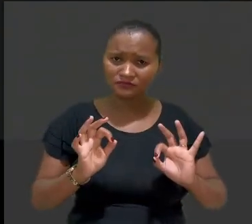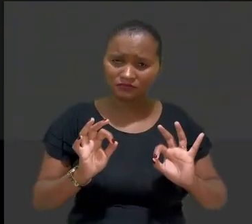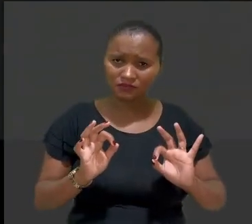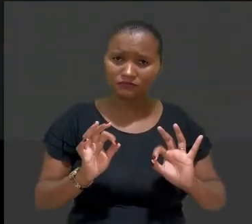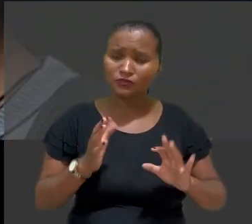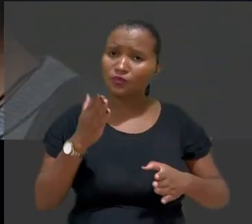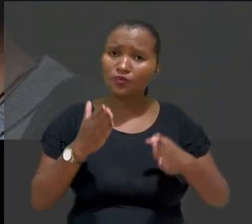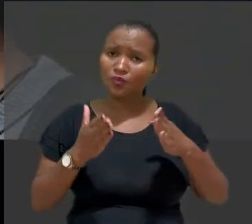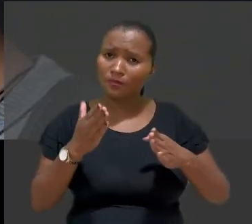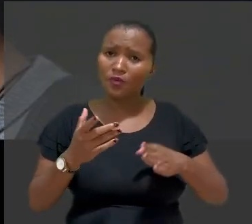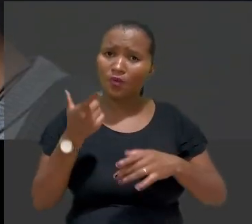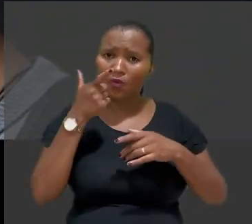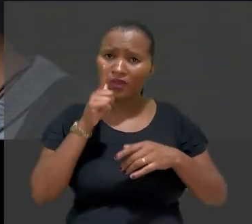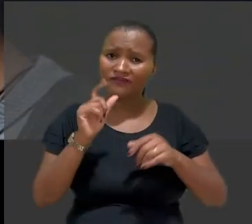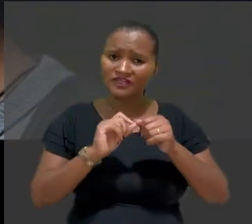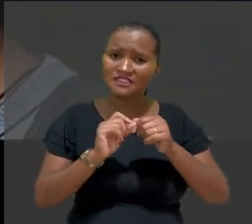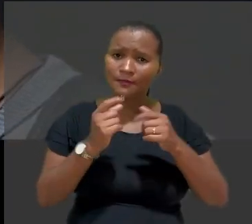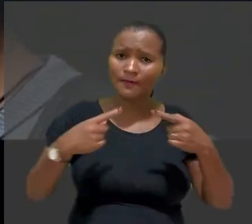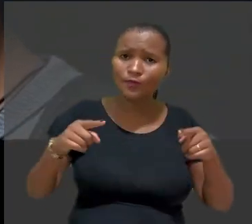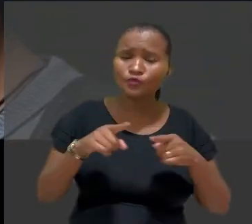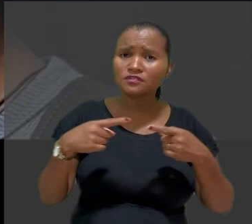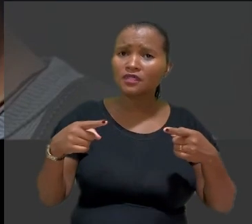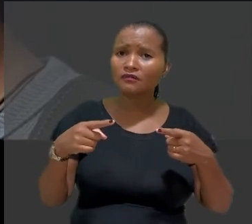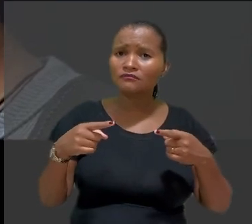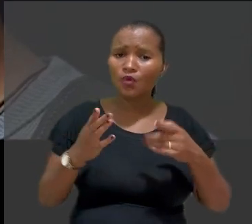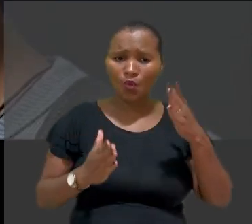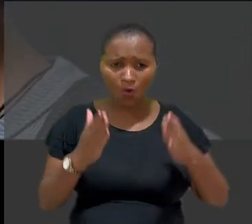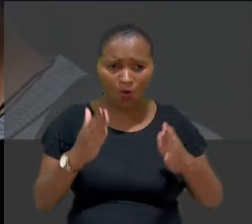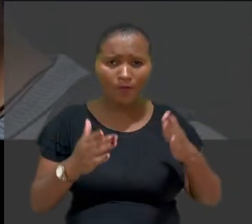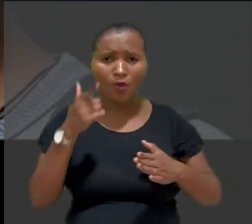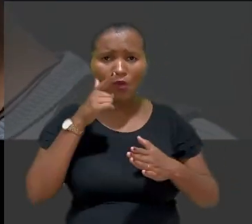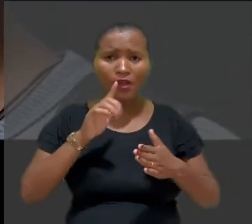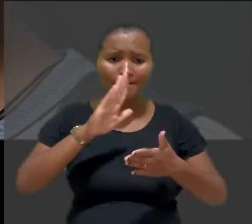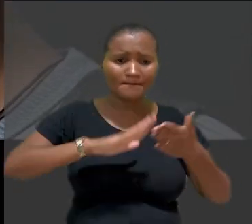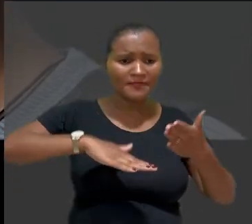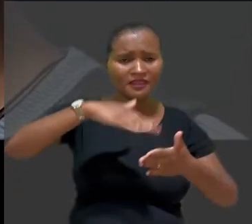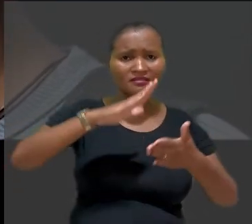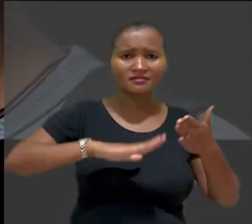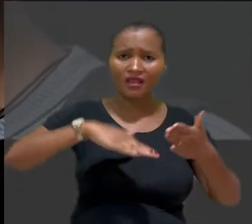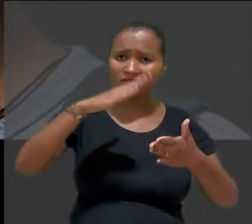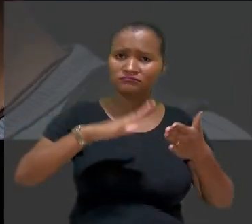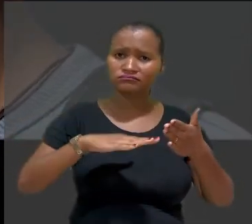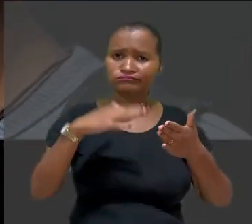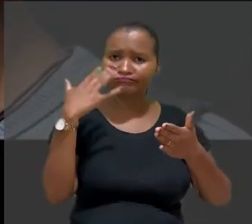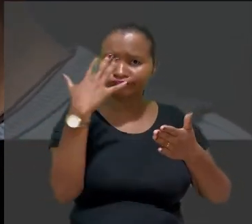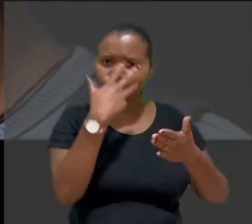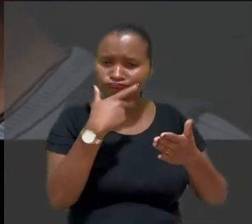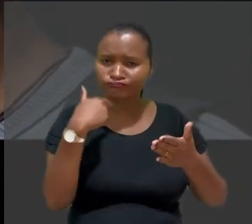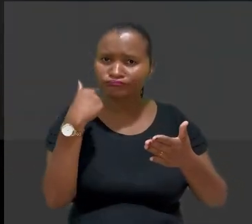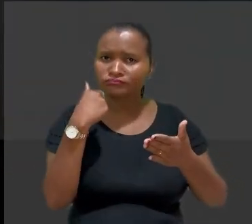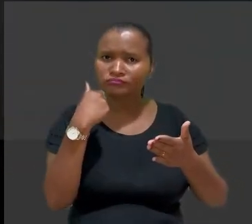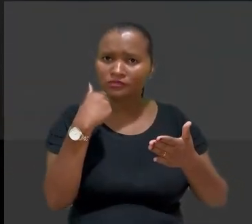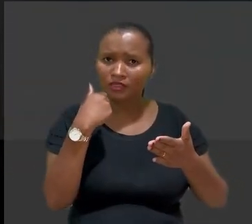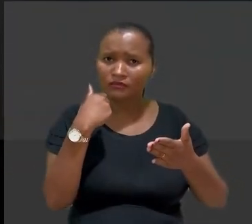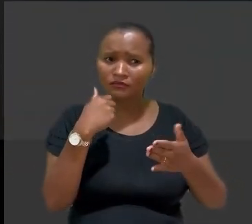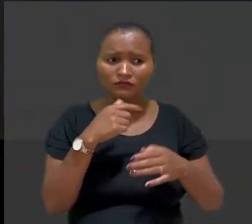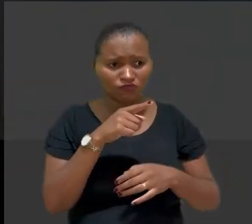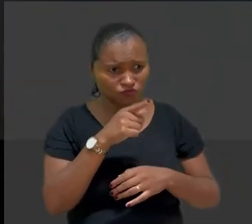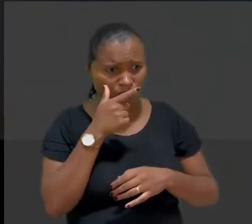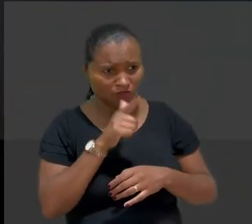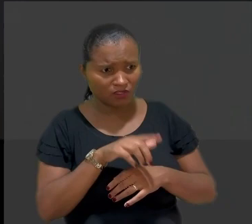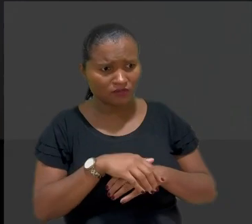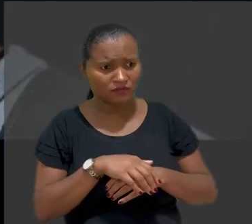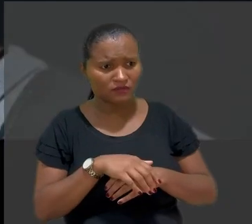robô consegue compor uma sinfonia? Um robô consegue pintar uma bela obra-prima?